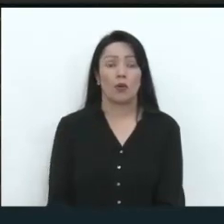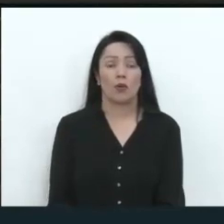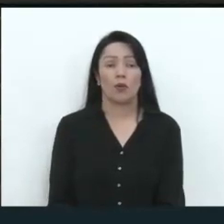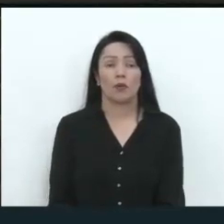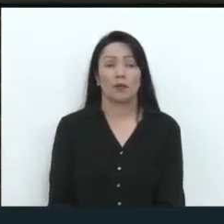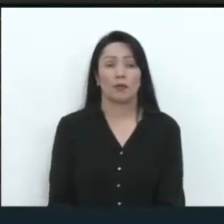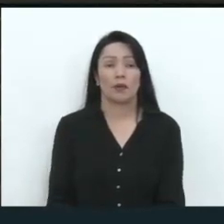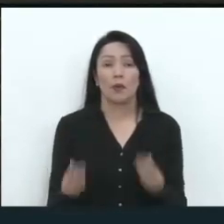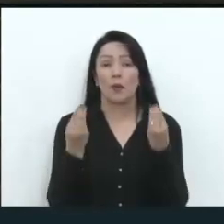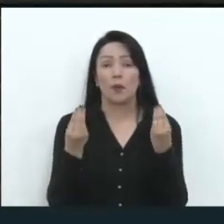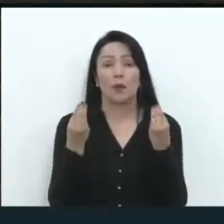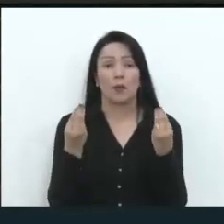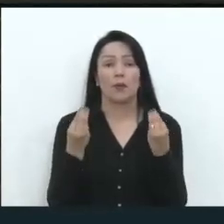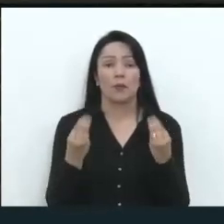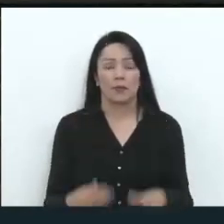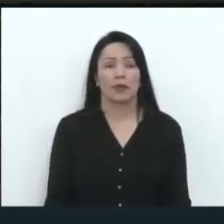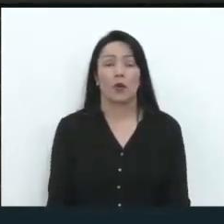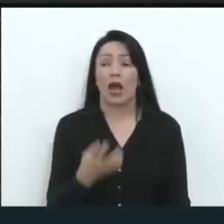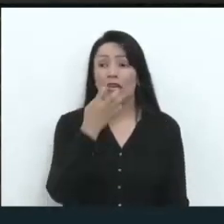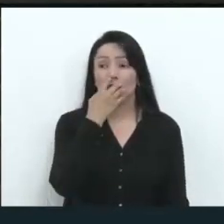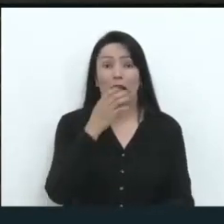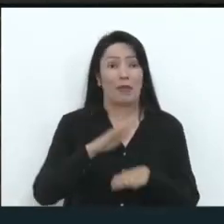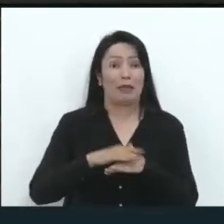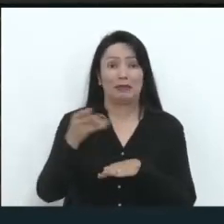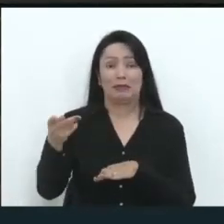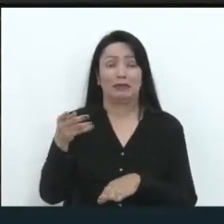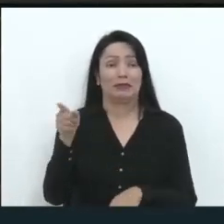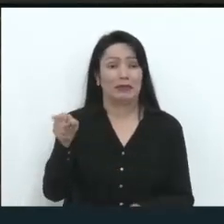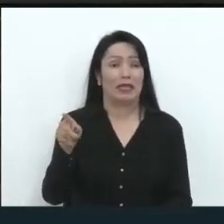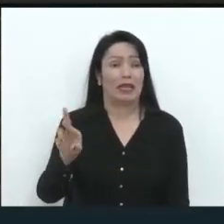Gente, um absurdo o cachorro parar na mão dessa mulher!